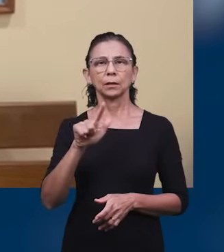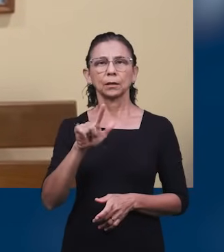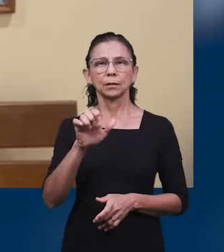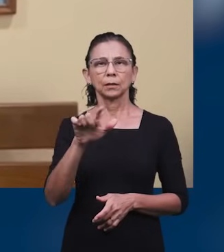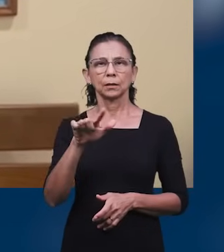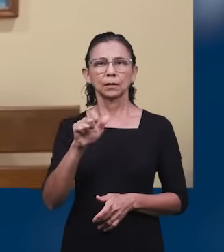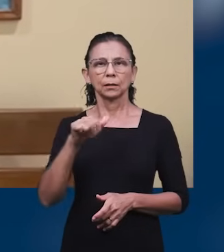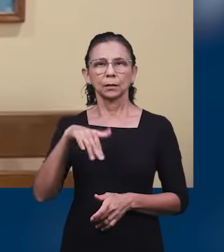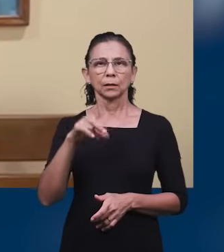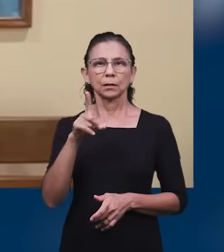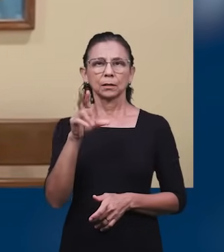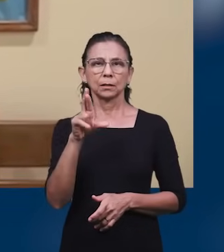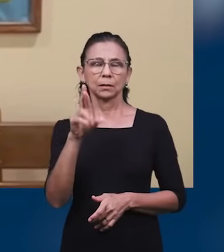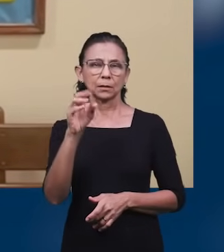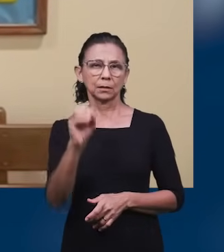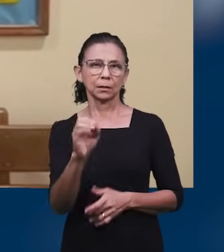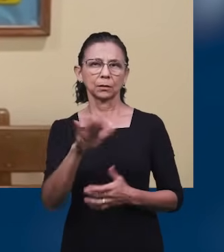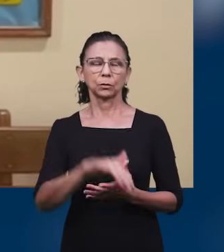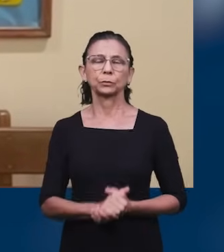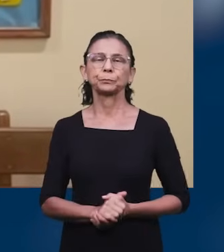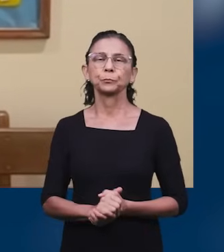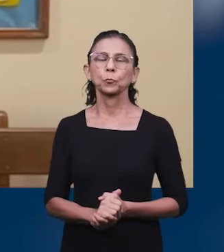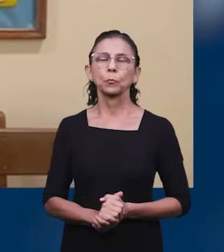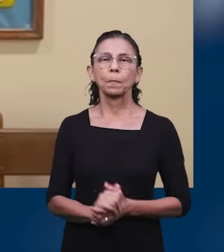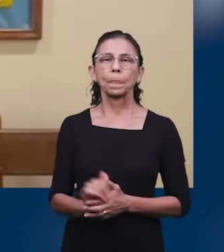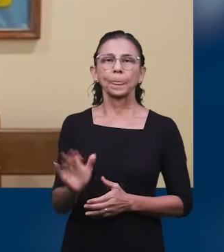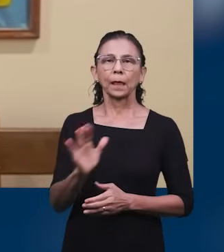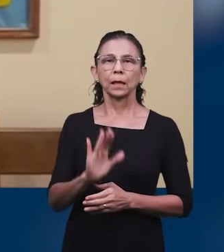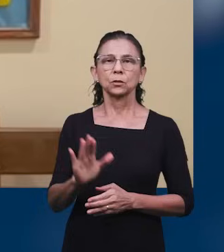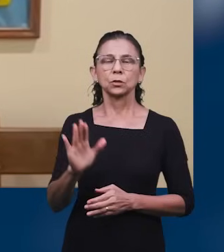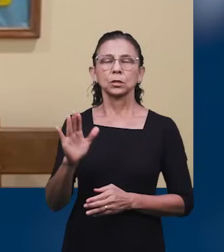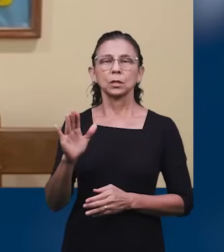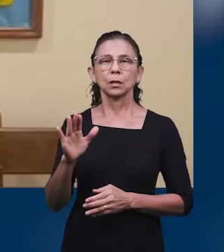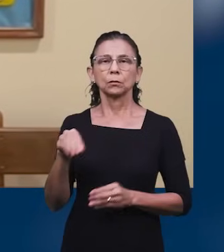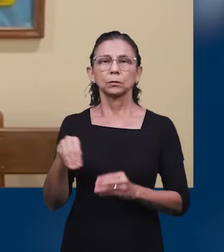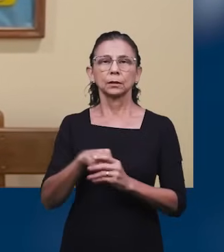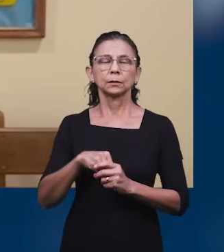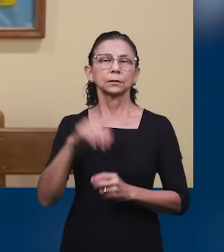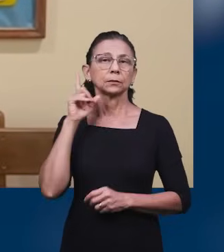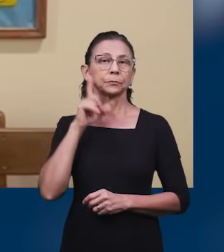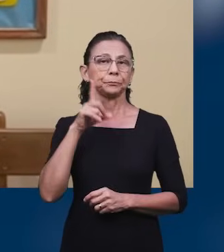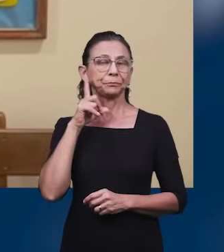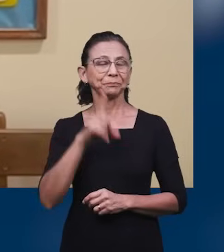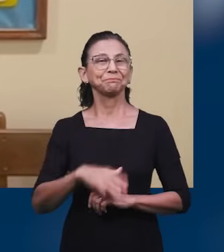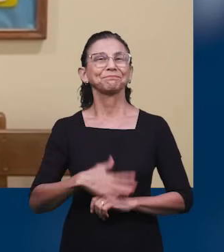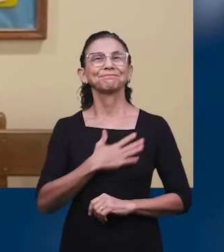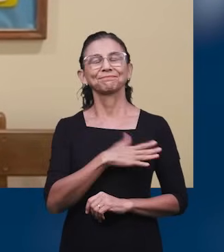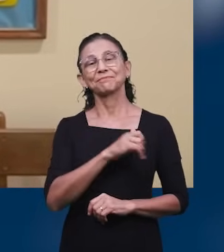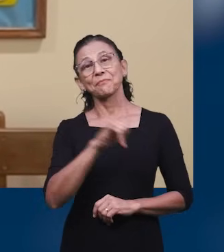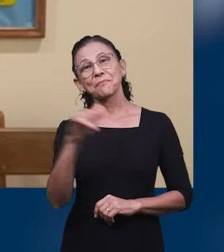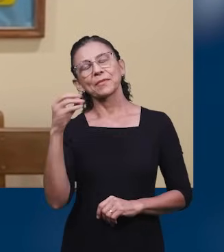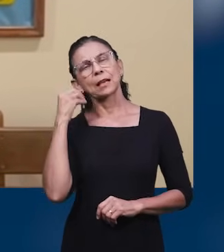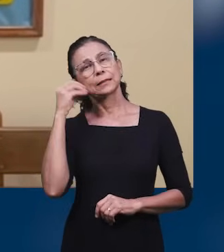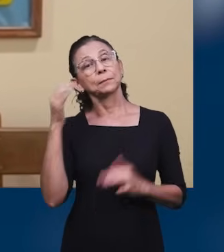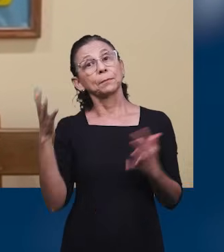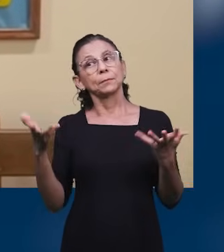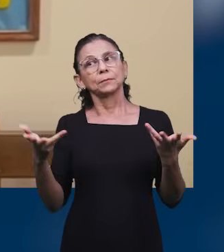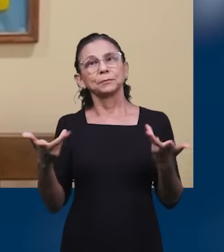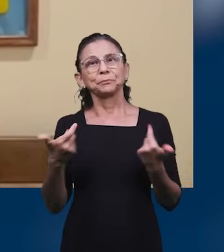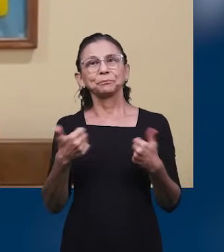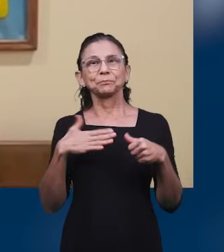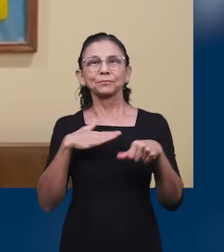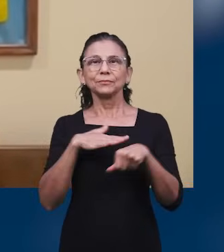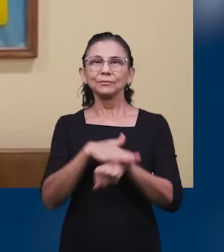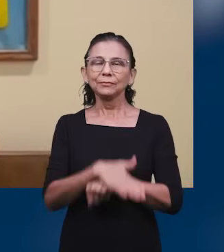Afonso. Estou aqui na igreja de Framingham e gostaria de relatar um pouco da experiência maravilhosa que tivemos aqui nessa